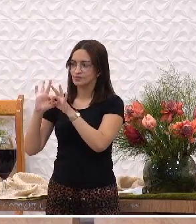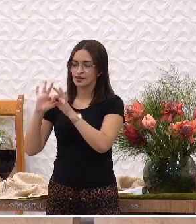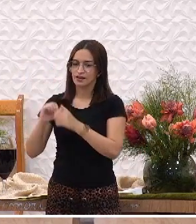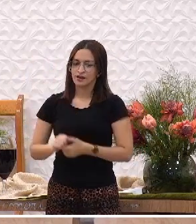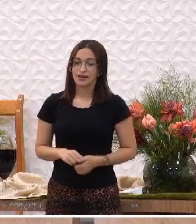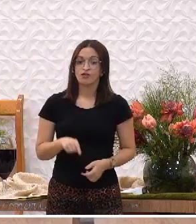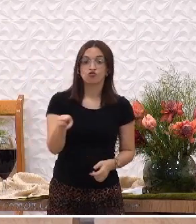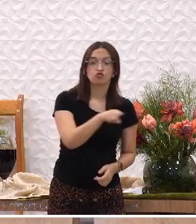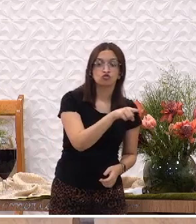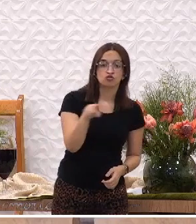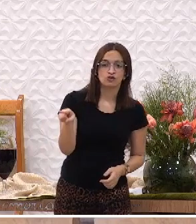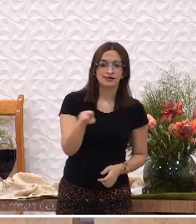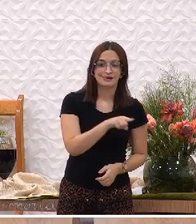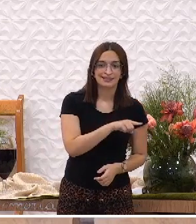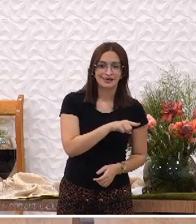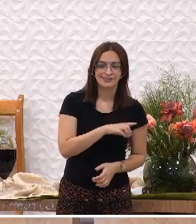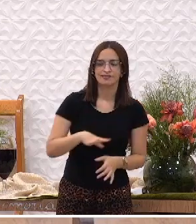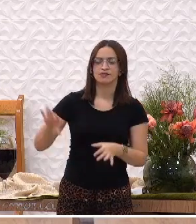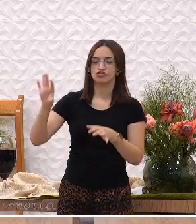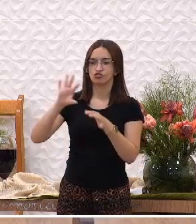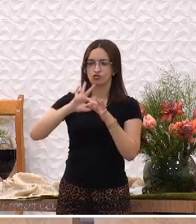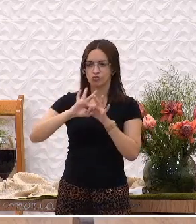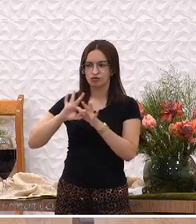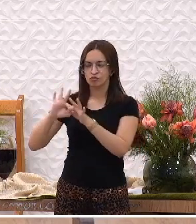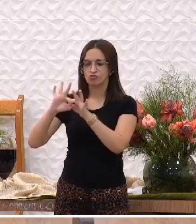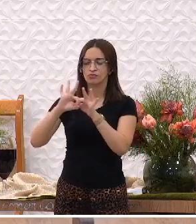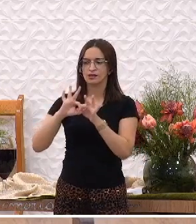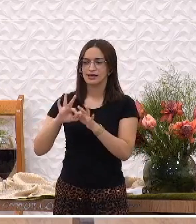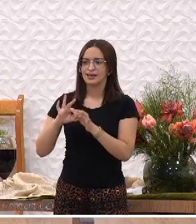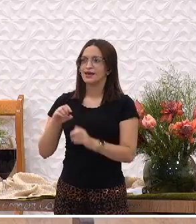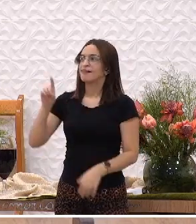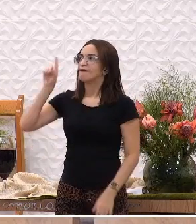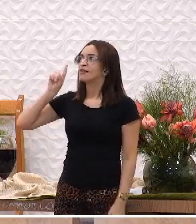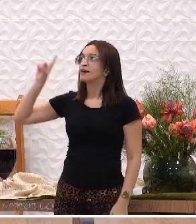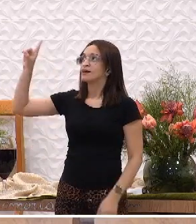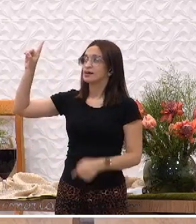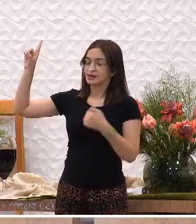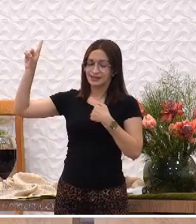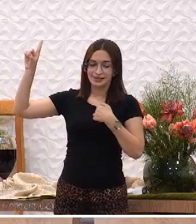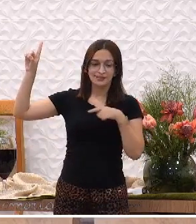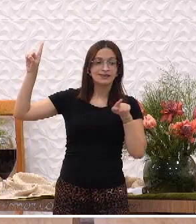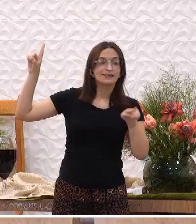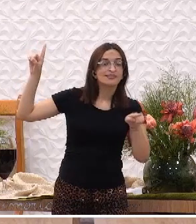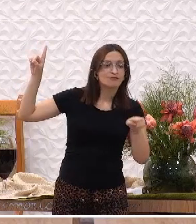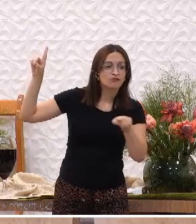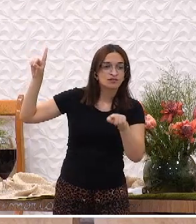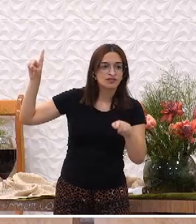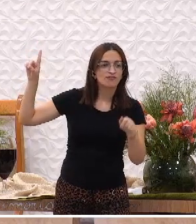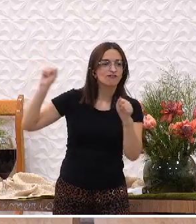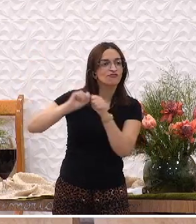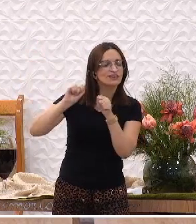nele, esse dá muito fruto, porque sem mim vocês não podem fazer nada. Se alguém não permanecer em mim, será lançado fora à semelhança do